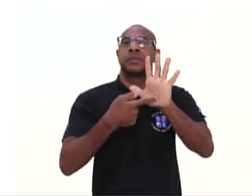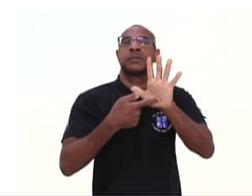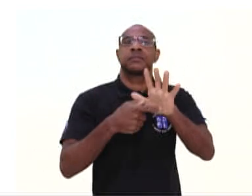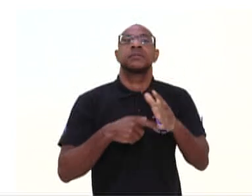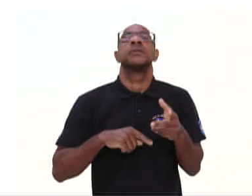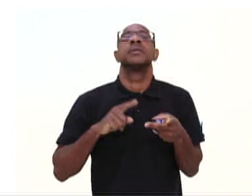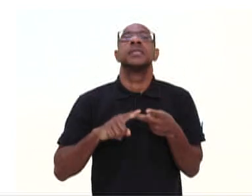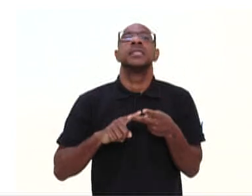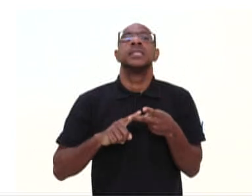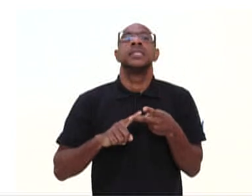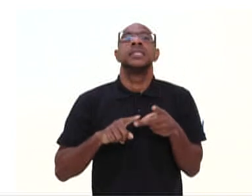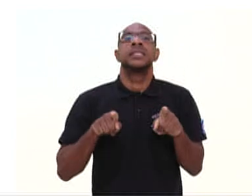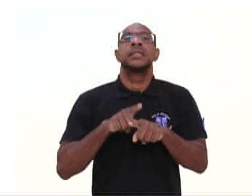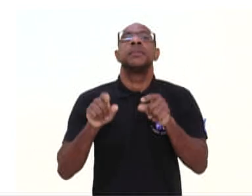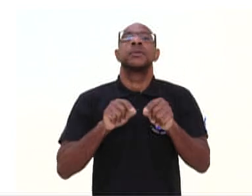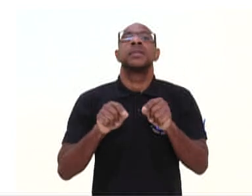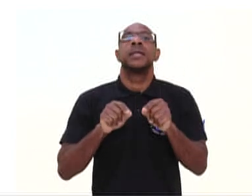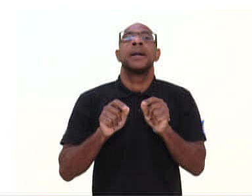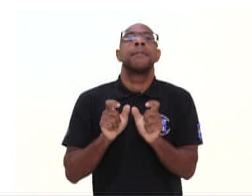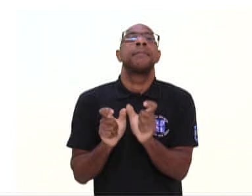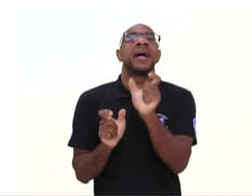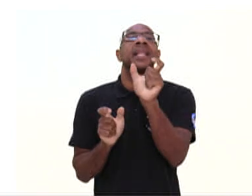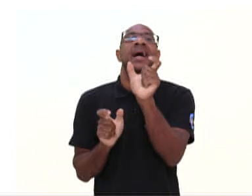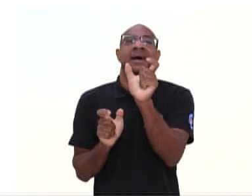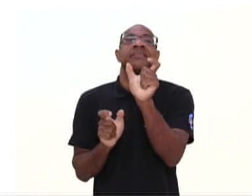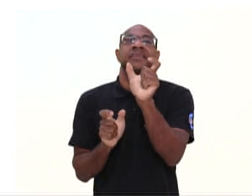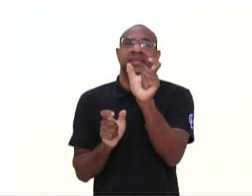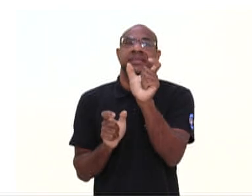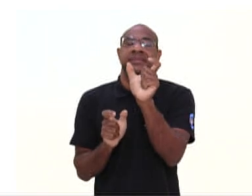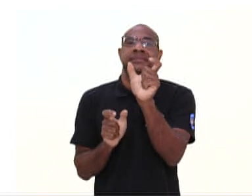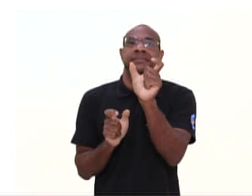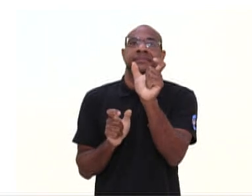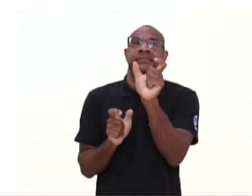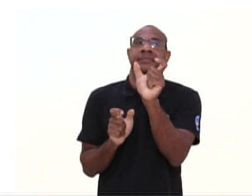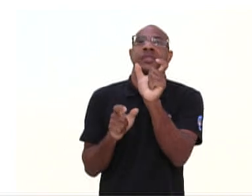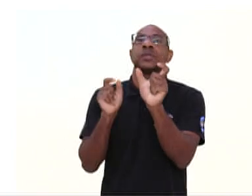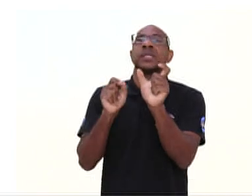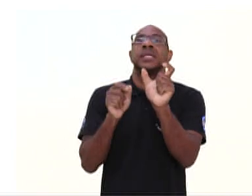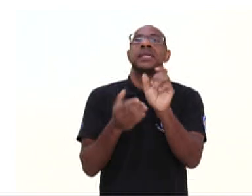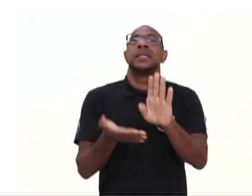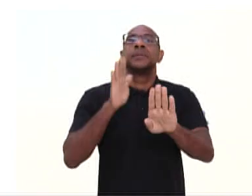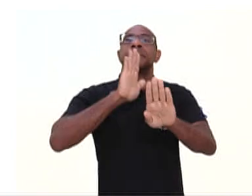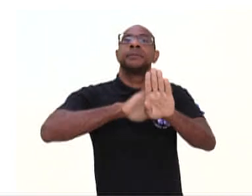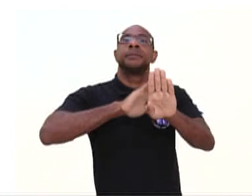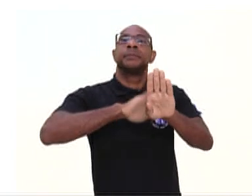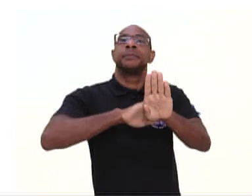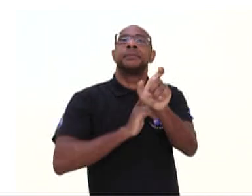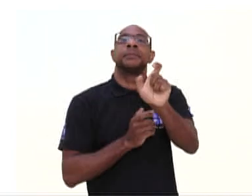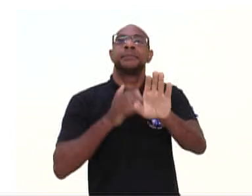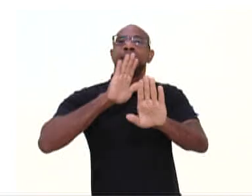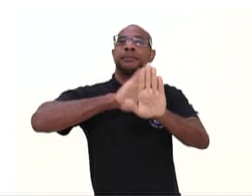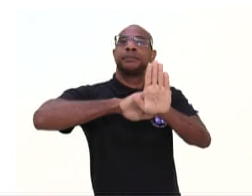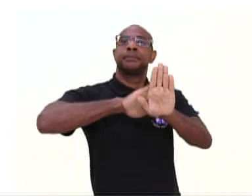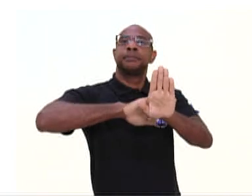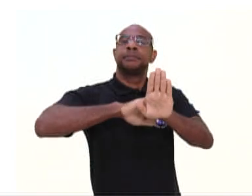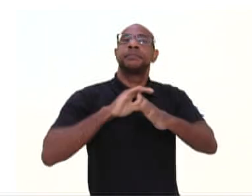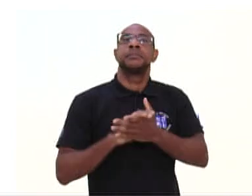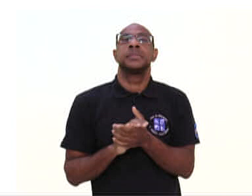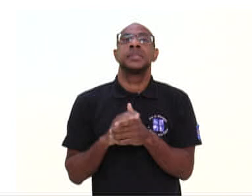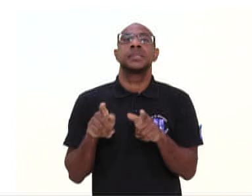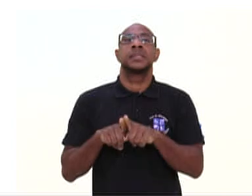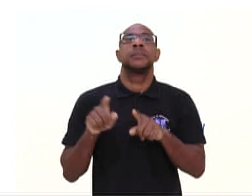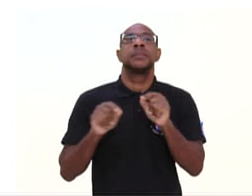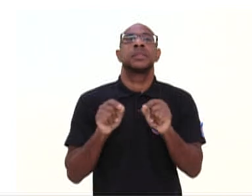de palavras ou expressões no texto, que daí já é implícito. Finalmente, vamos diferenciar as